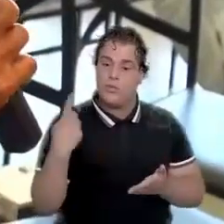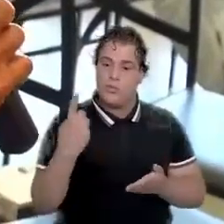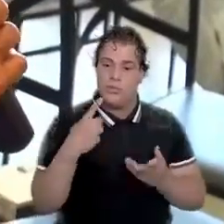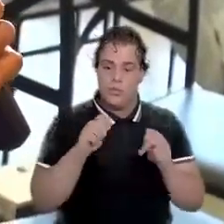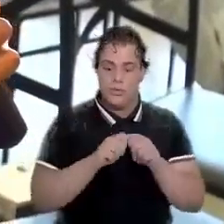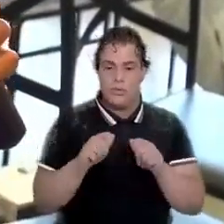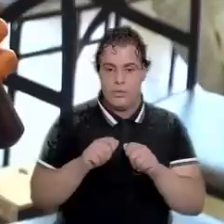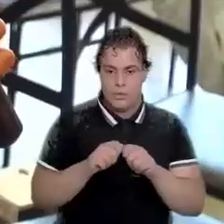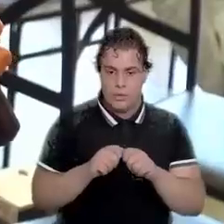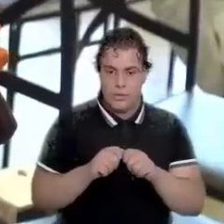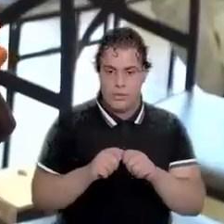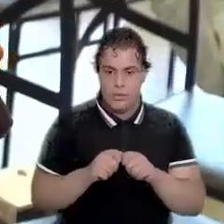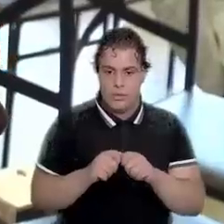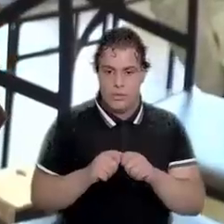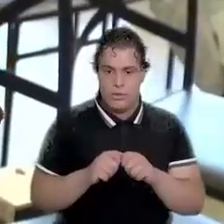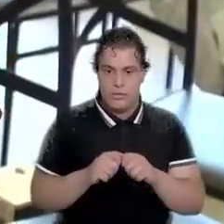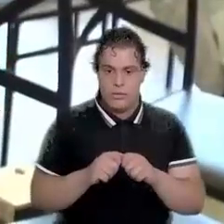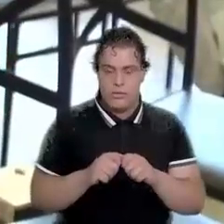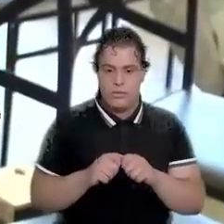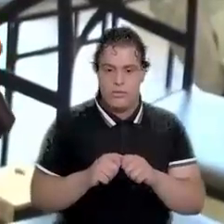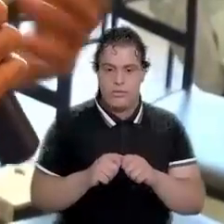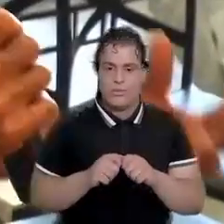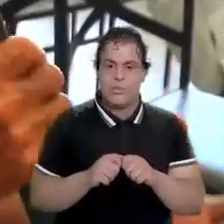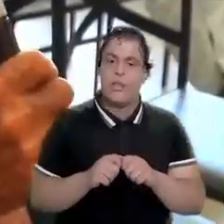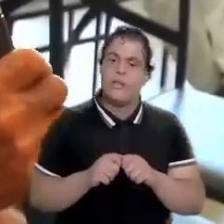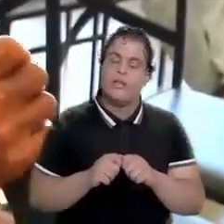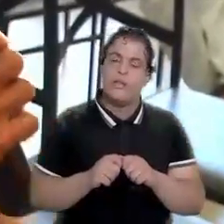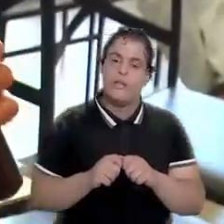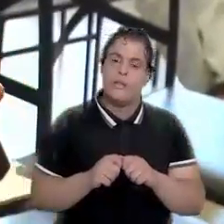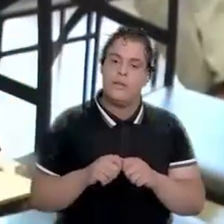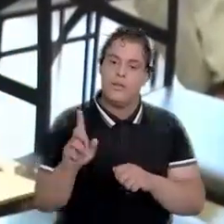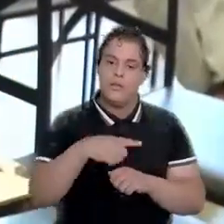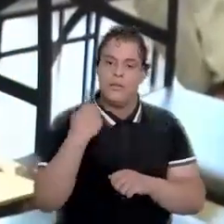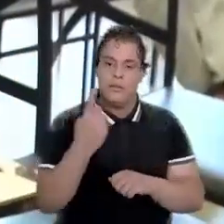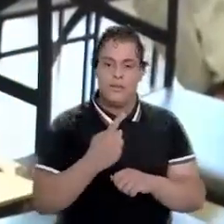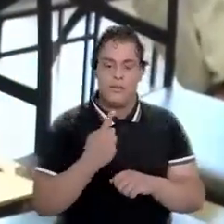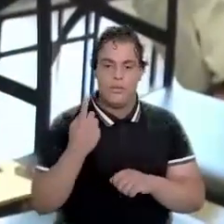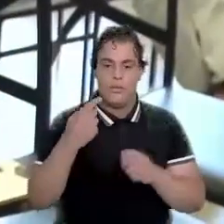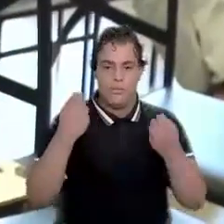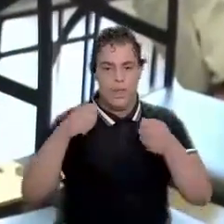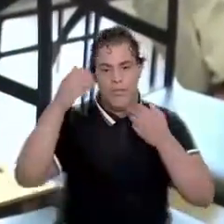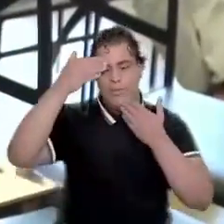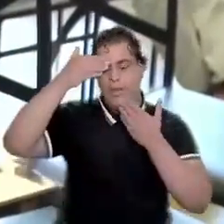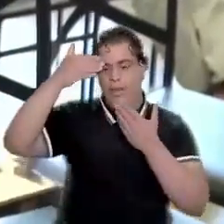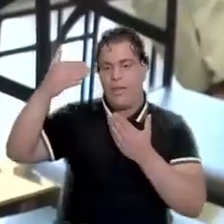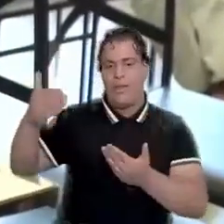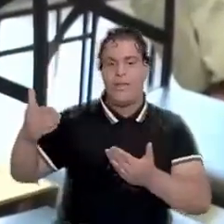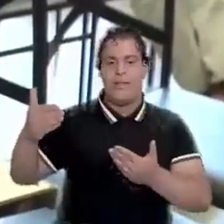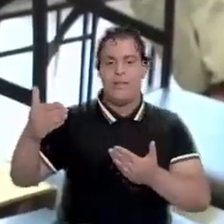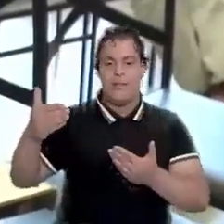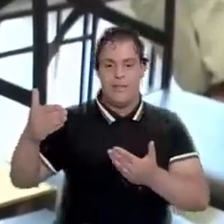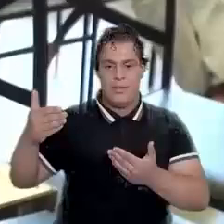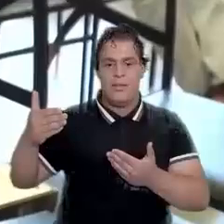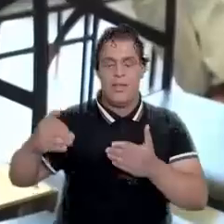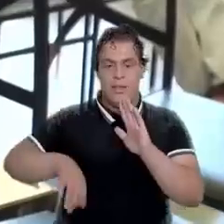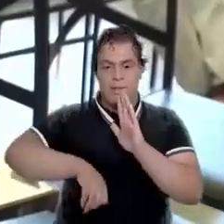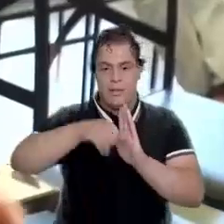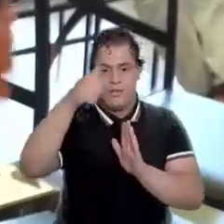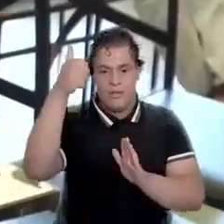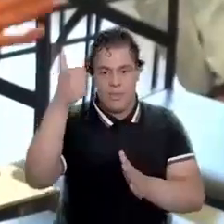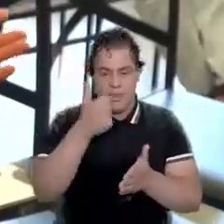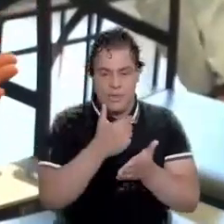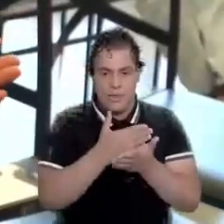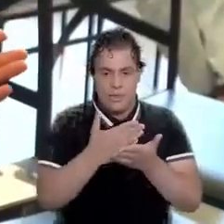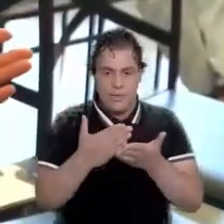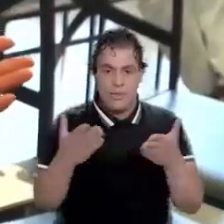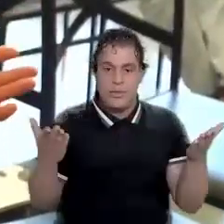Aldravias, né, nós devemos a elas esse primeiro passo rumo a esta composição poética. Tá?